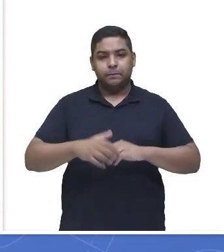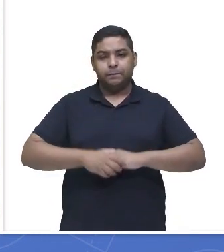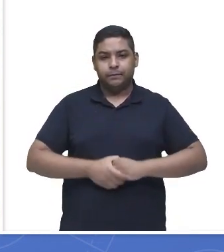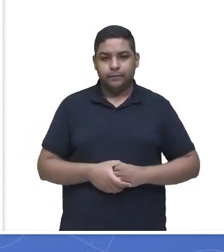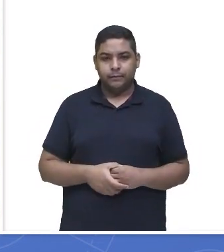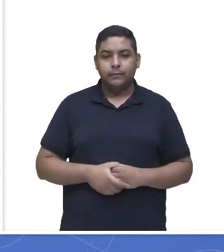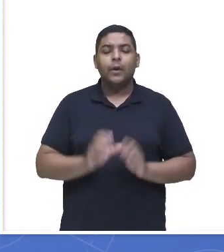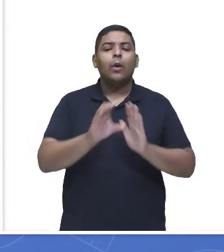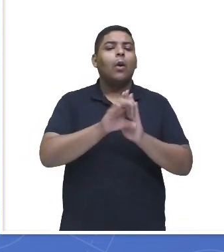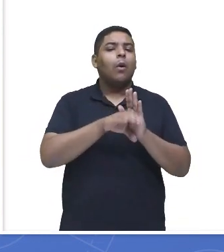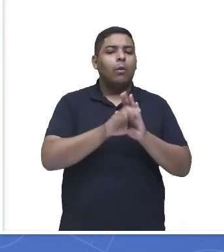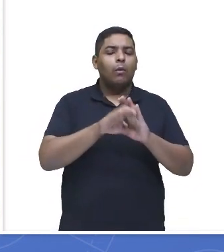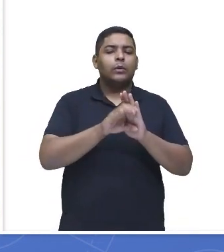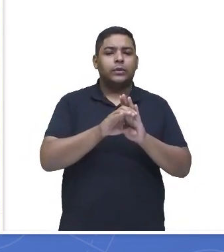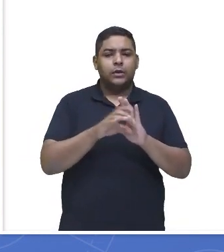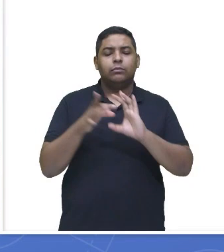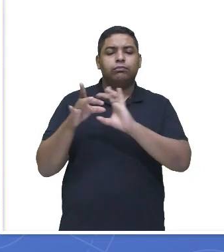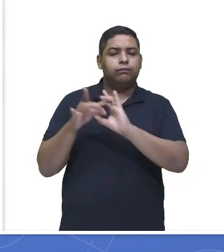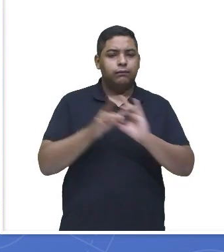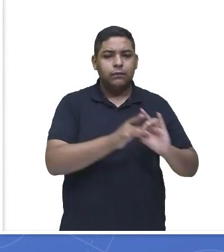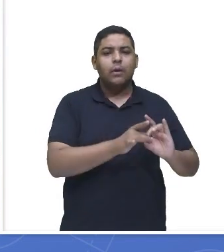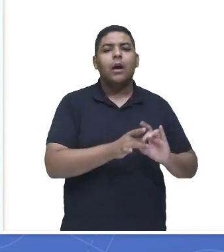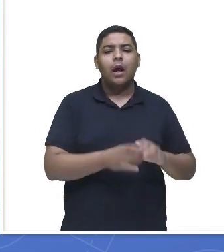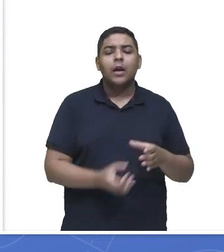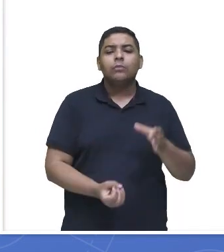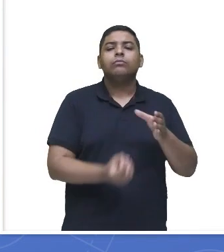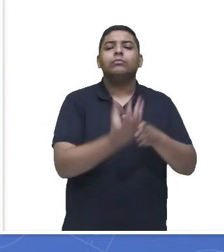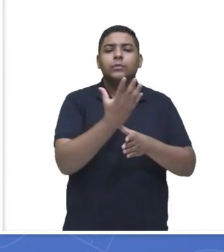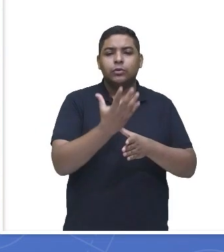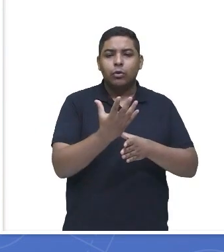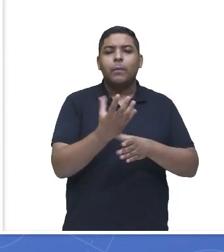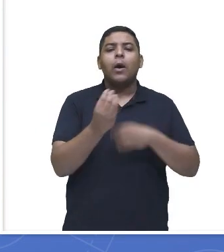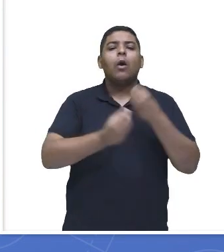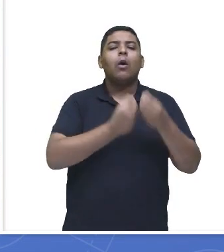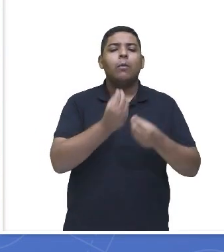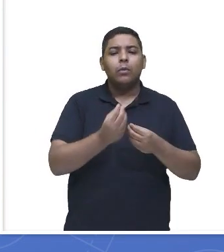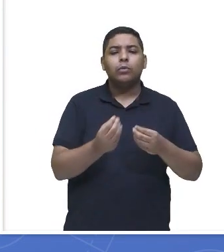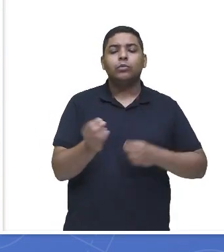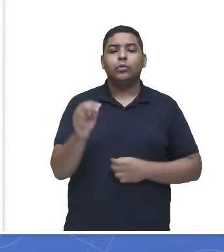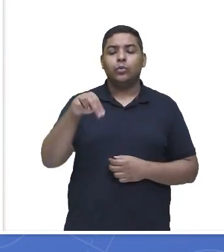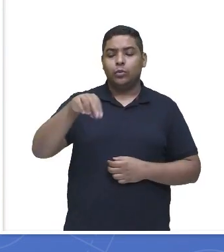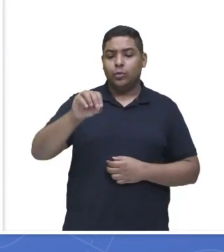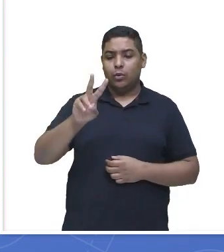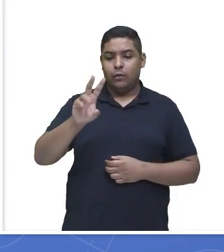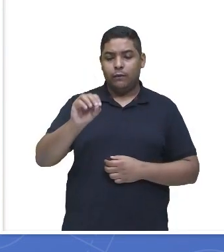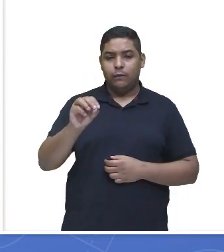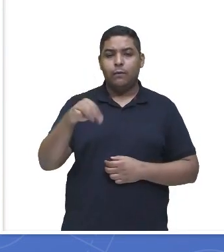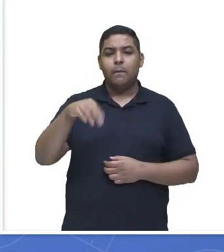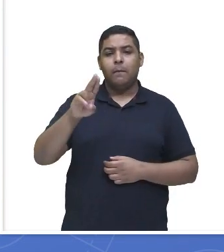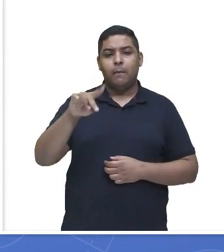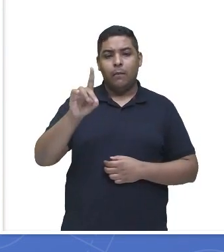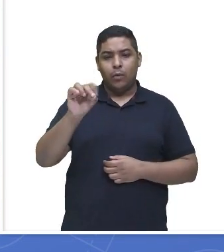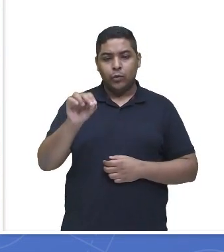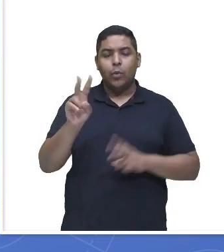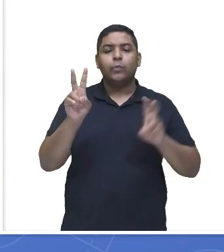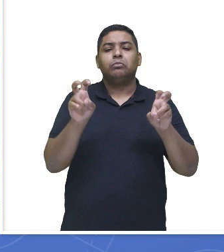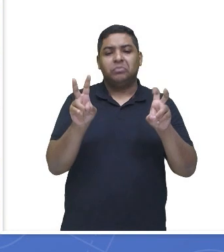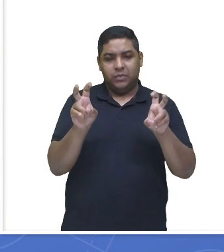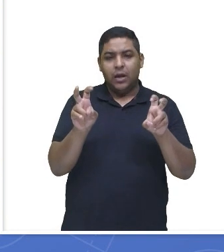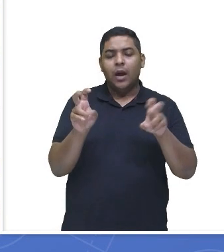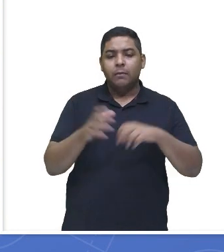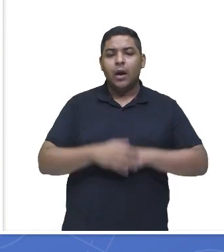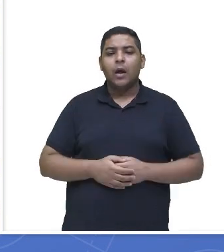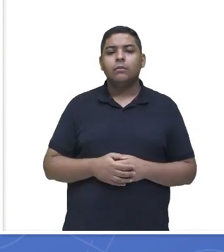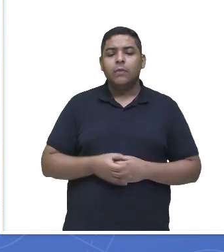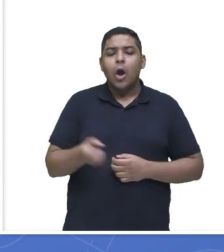outro contexto histórico muito interessante foi a descoberta do Novo Mundo, tá? Lá no século XV. Ah, não, porque a